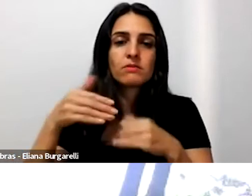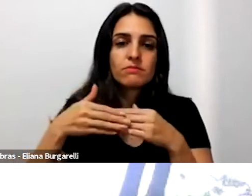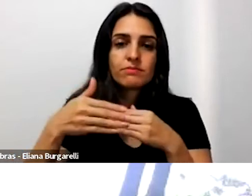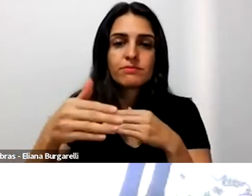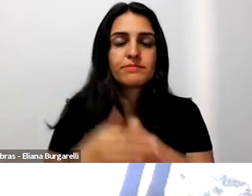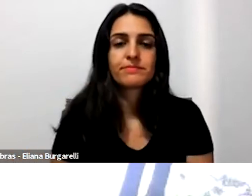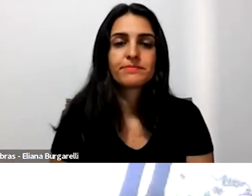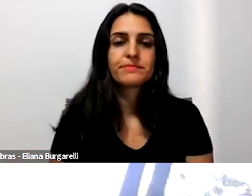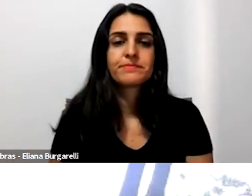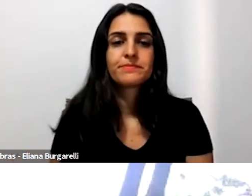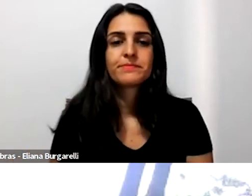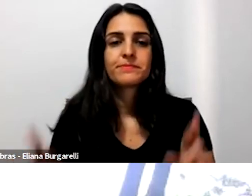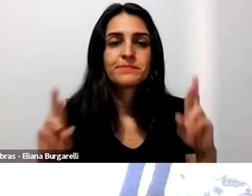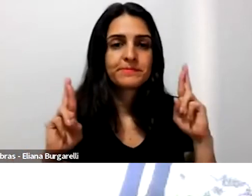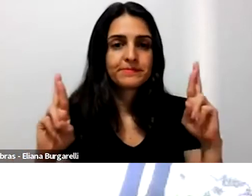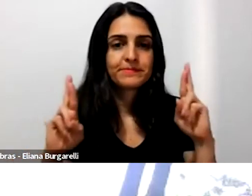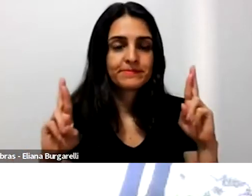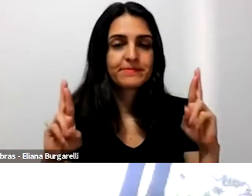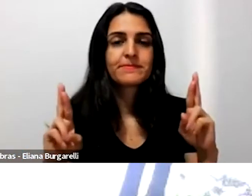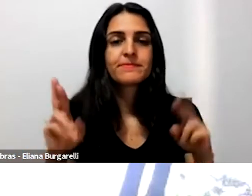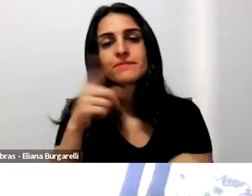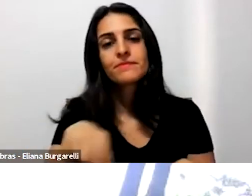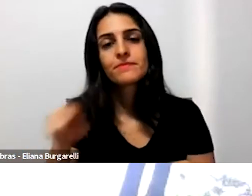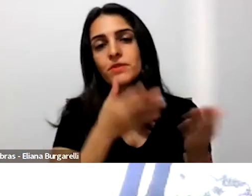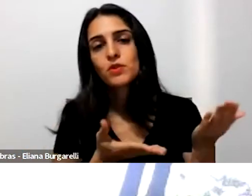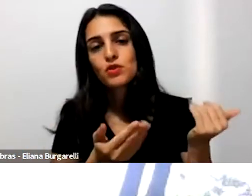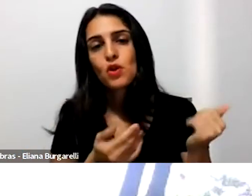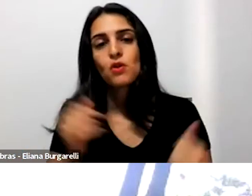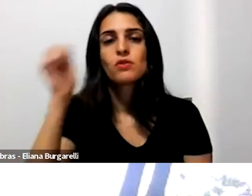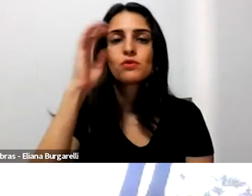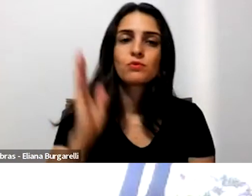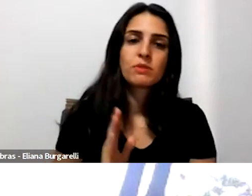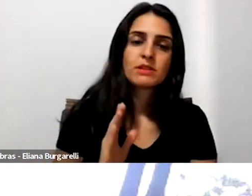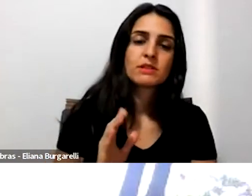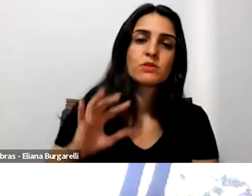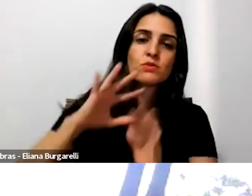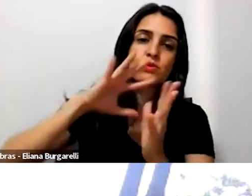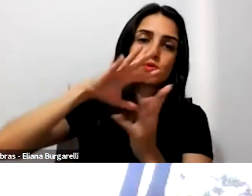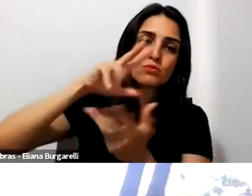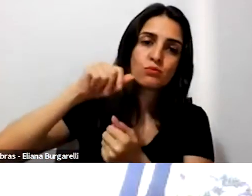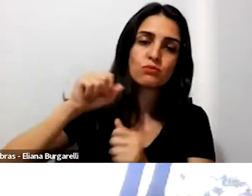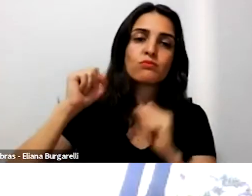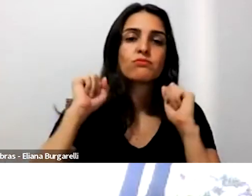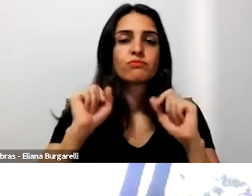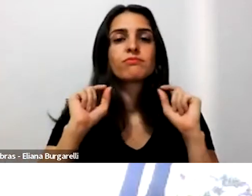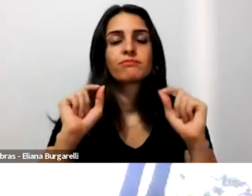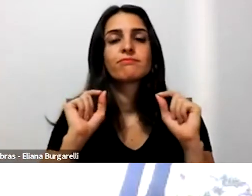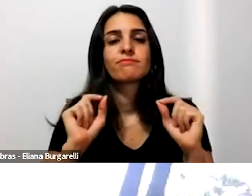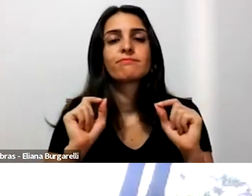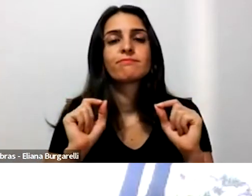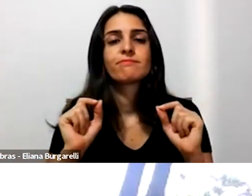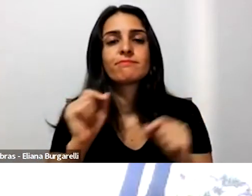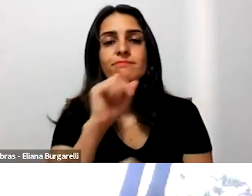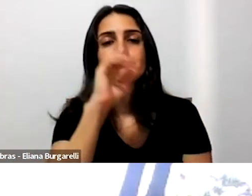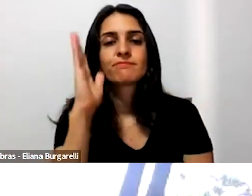dias, mais de 100 mil jovens brasileiros de 15 a 17 anos